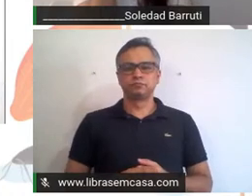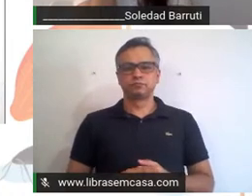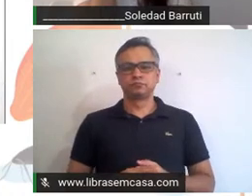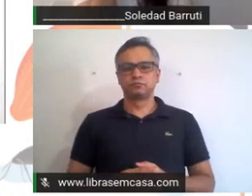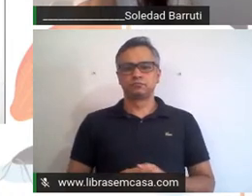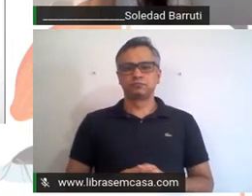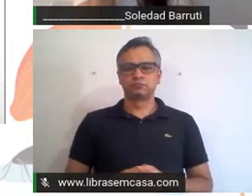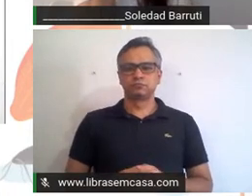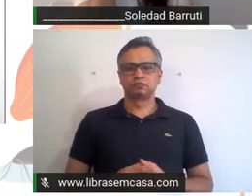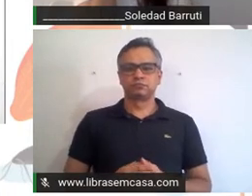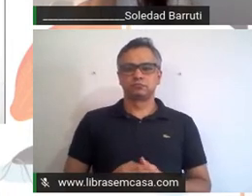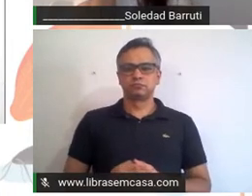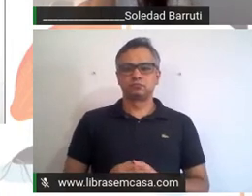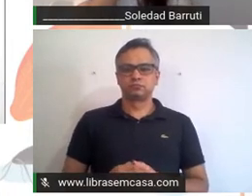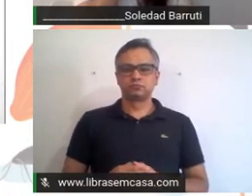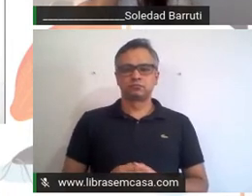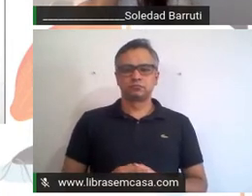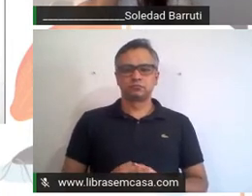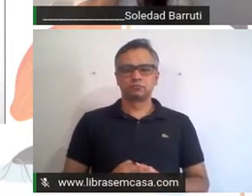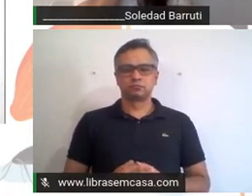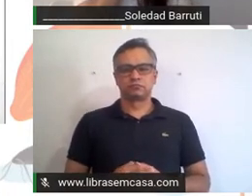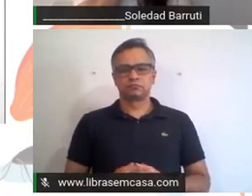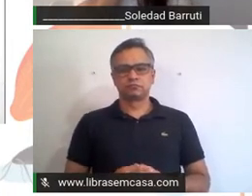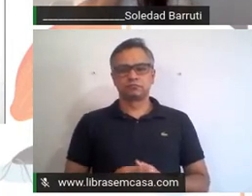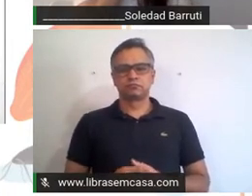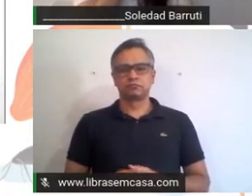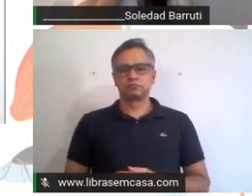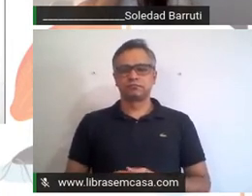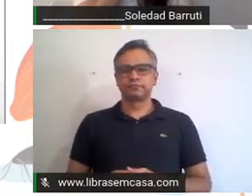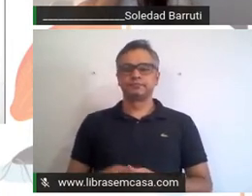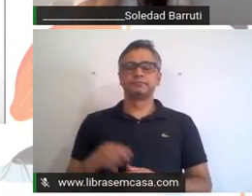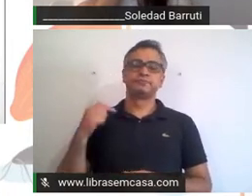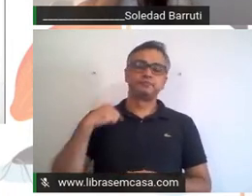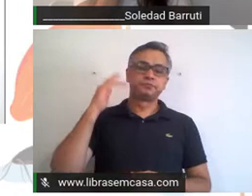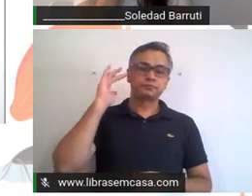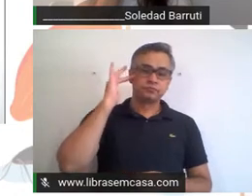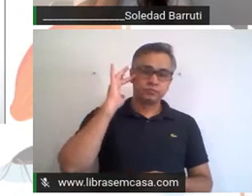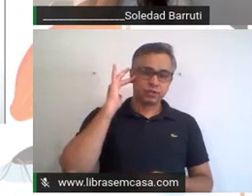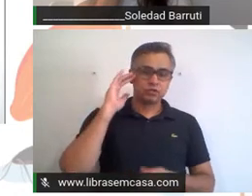Eu acho que, sim, dessas menções, eu acho que o programa que tem mais